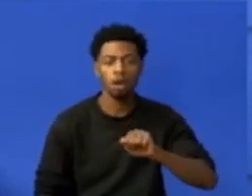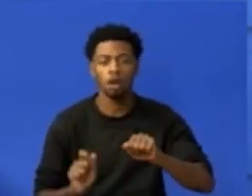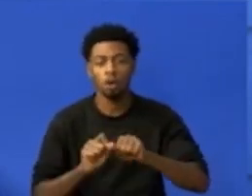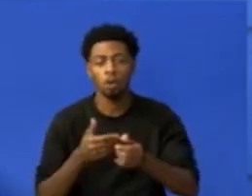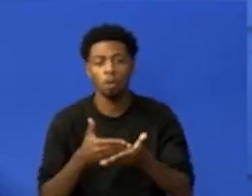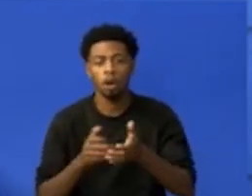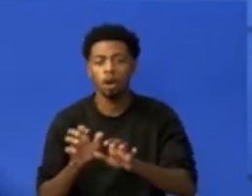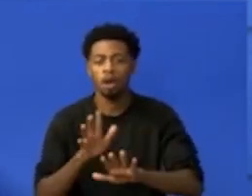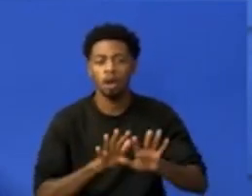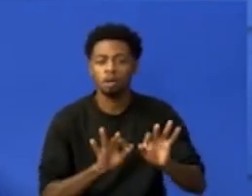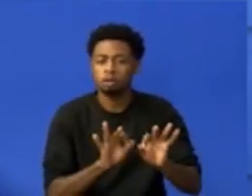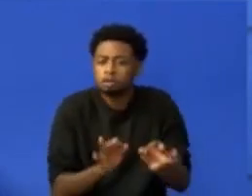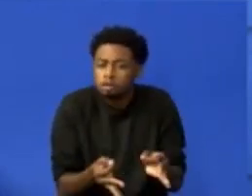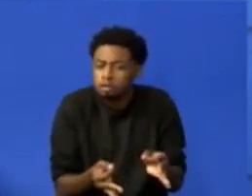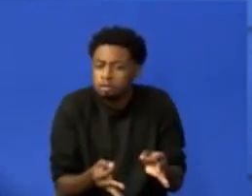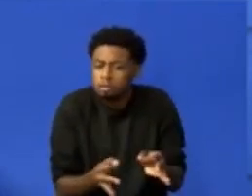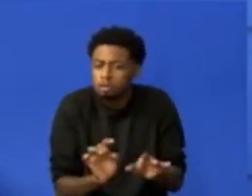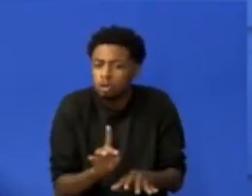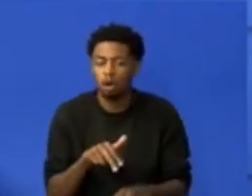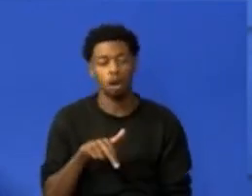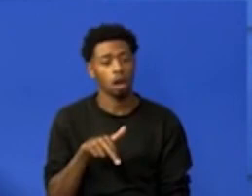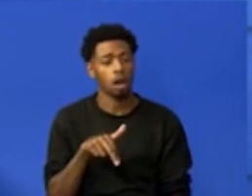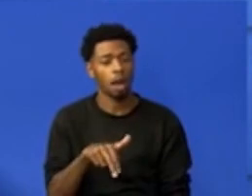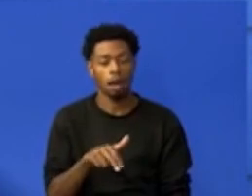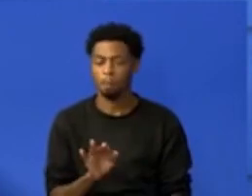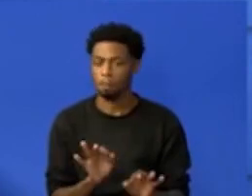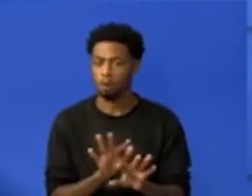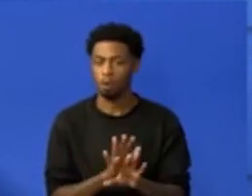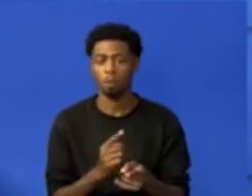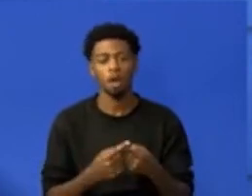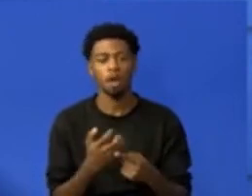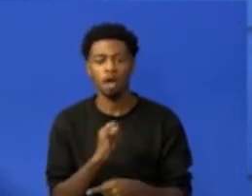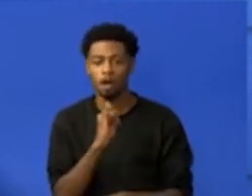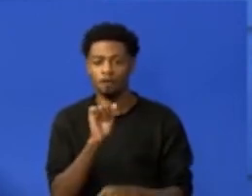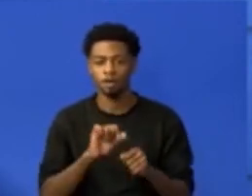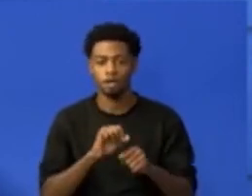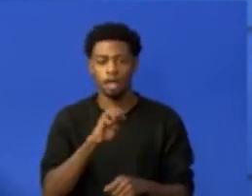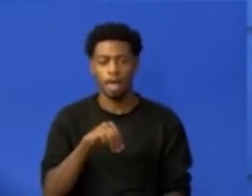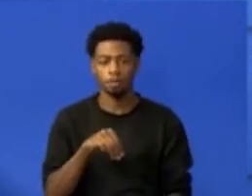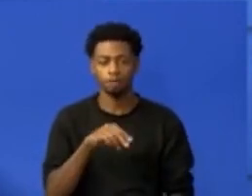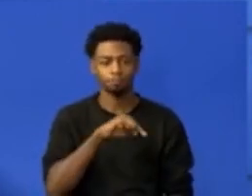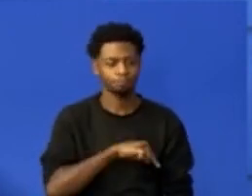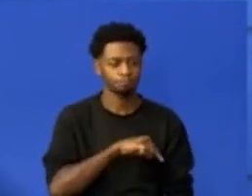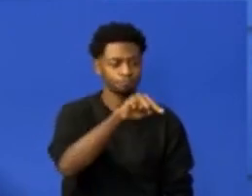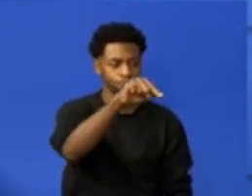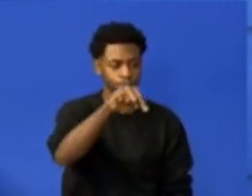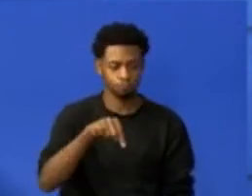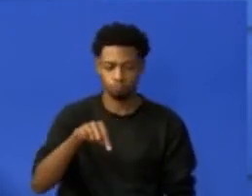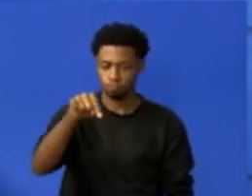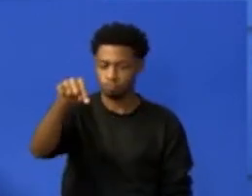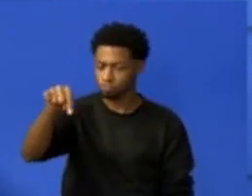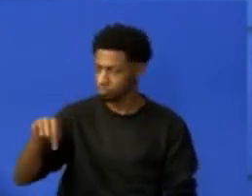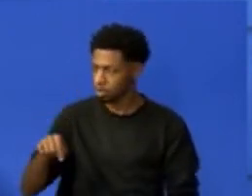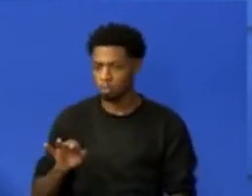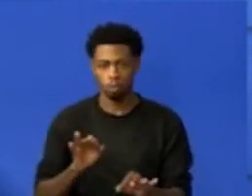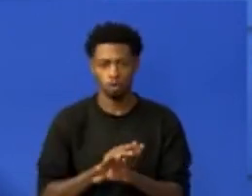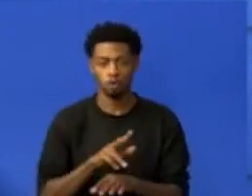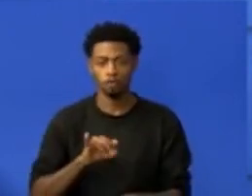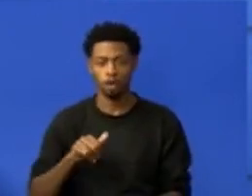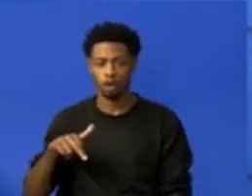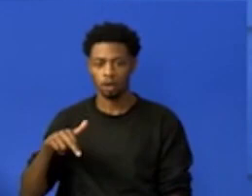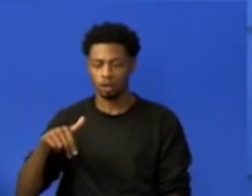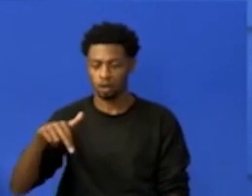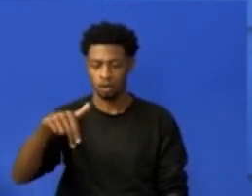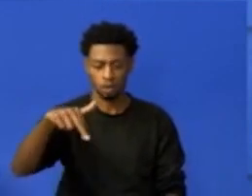motora mais simples, caminhar. Eu crio um circuito em que eu formo um M, por exemplo. Então, eu contorno aquele M. Eu caminho.